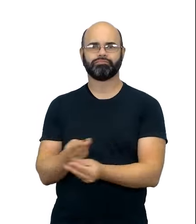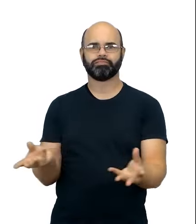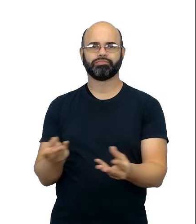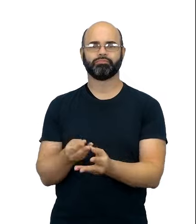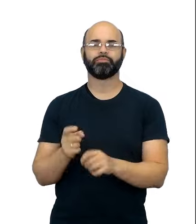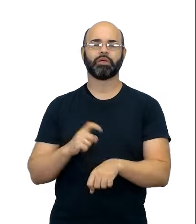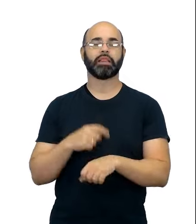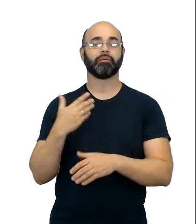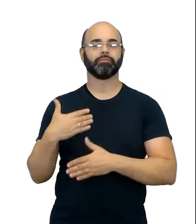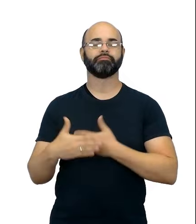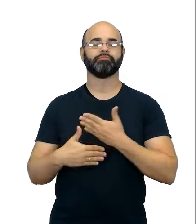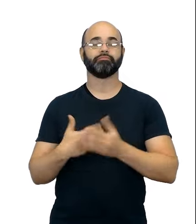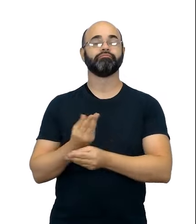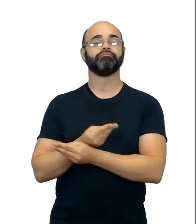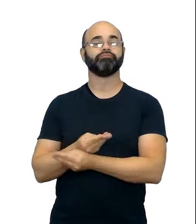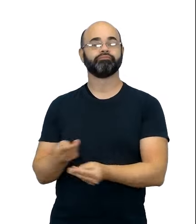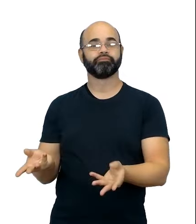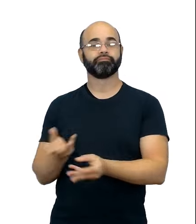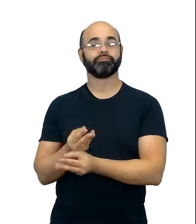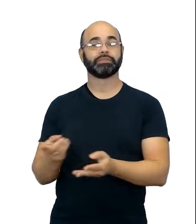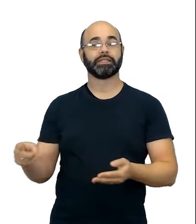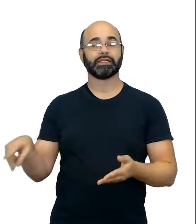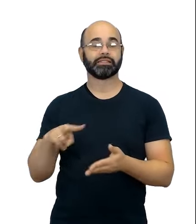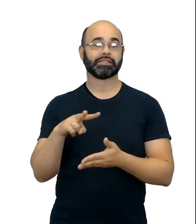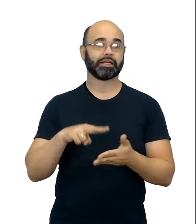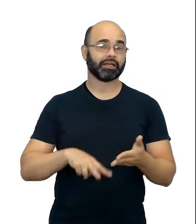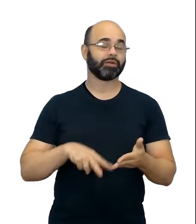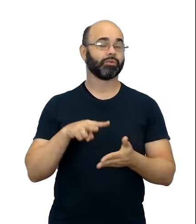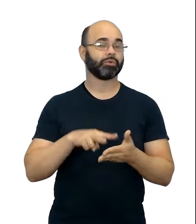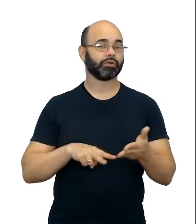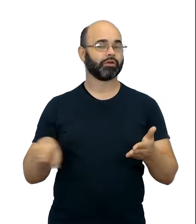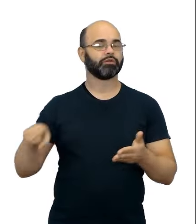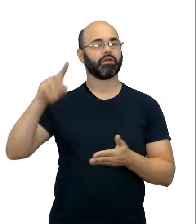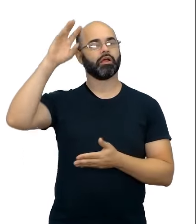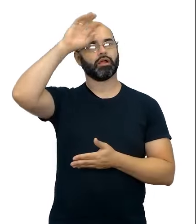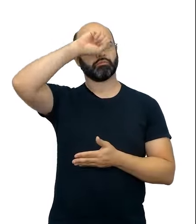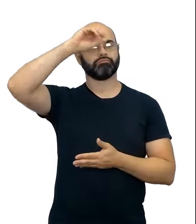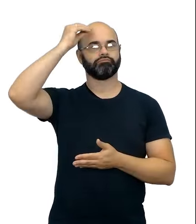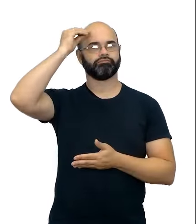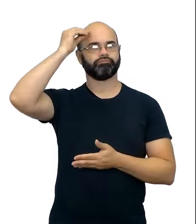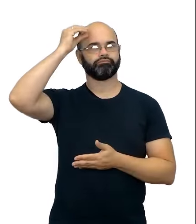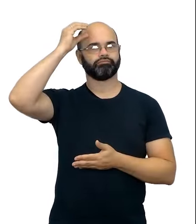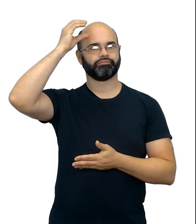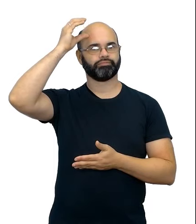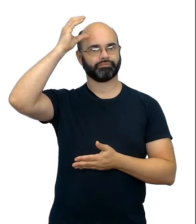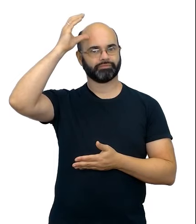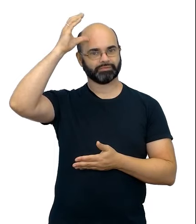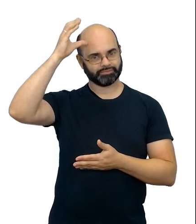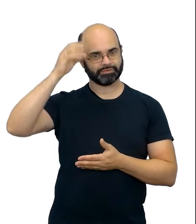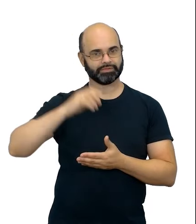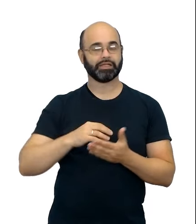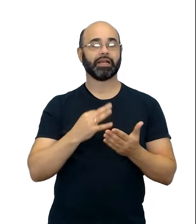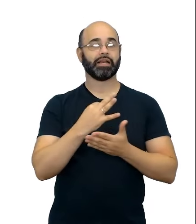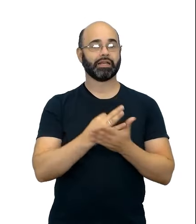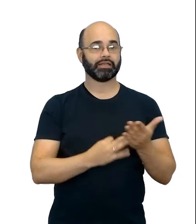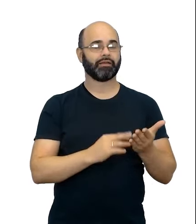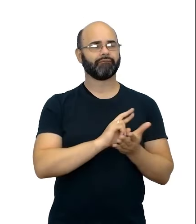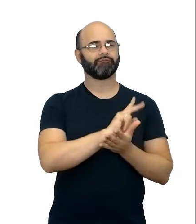aumentando o repertório de leitura e também as possibilidades de construção de textos